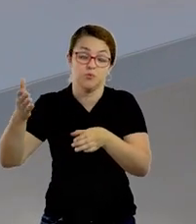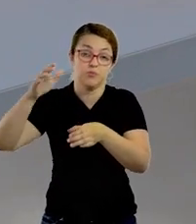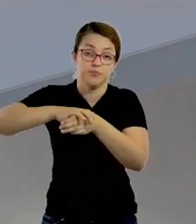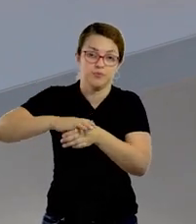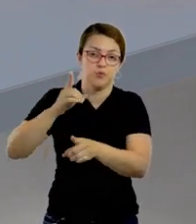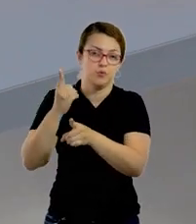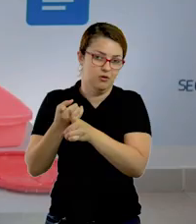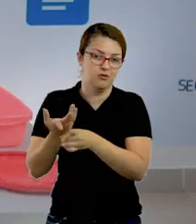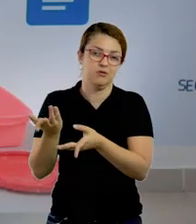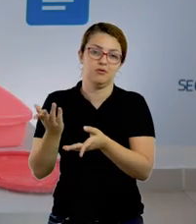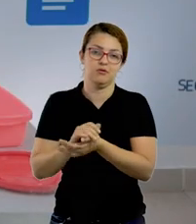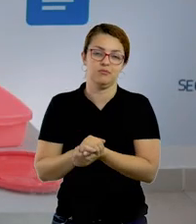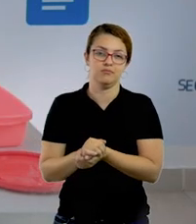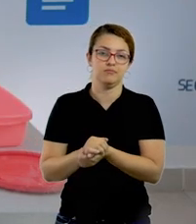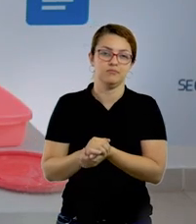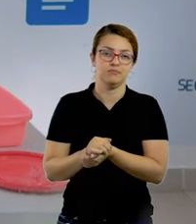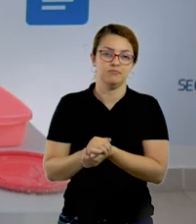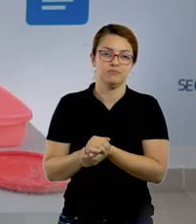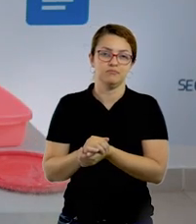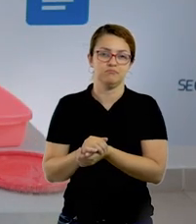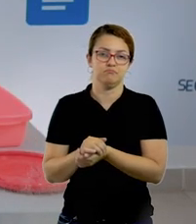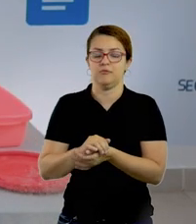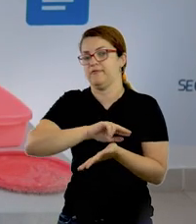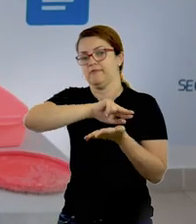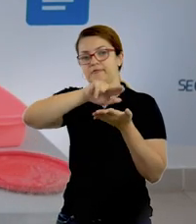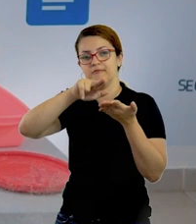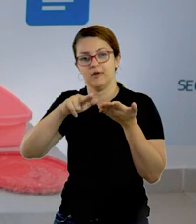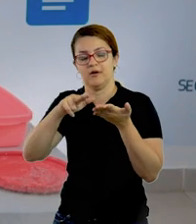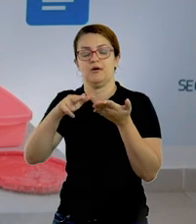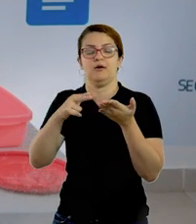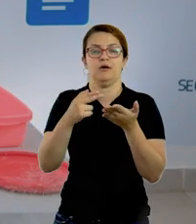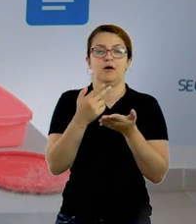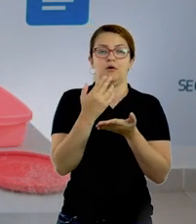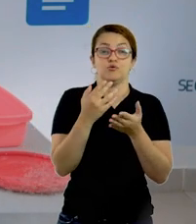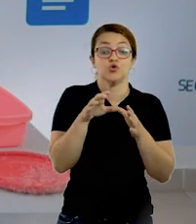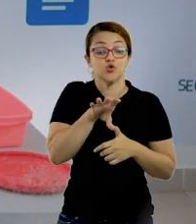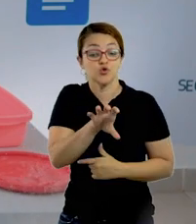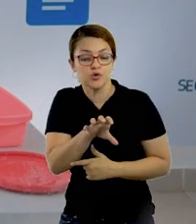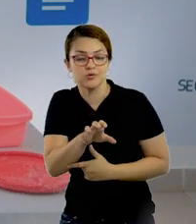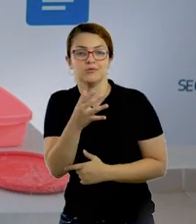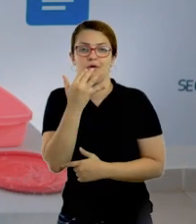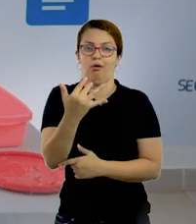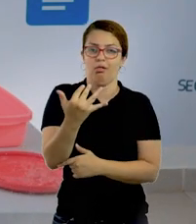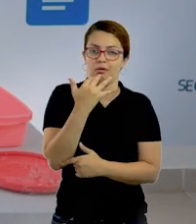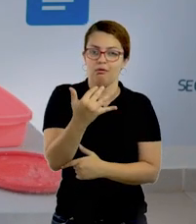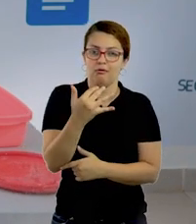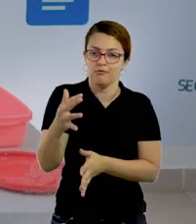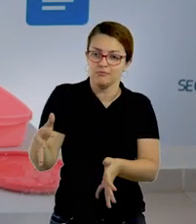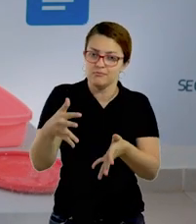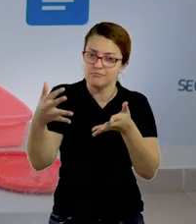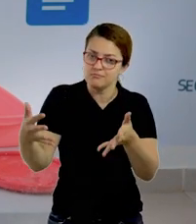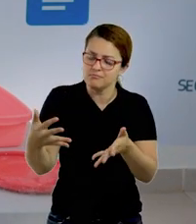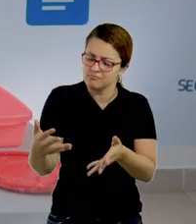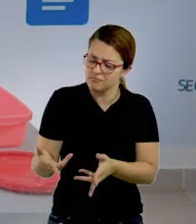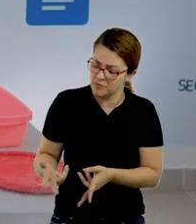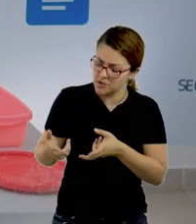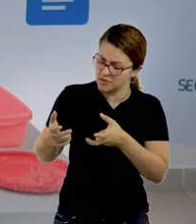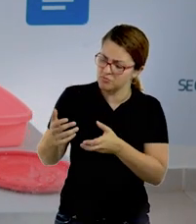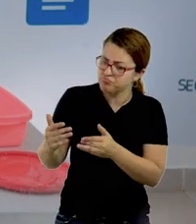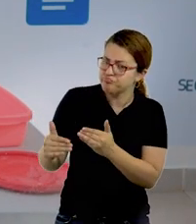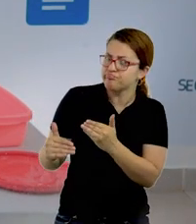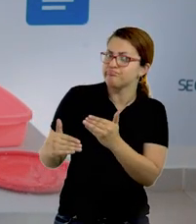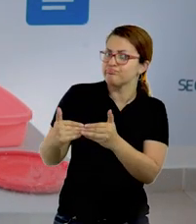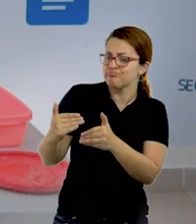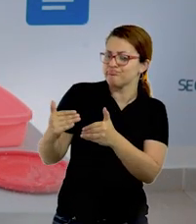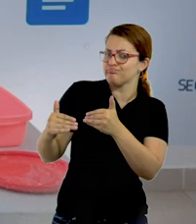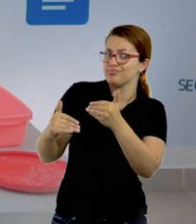redondinho. E aí ele vai trabalhando com outras possibilidades, formas, cores. E você vai perceber que aos poucos ele vai